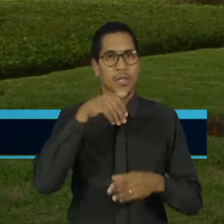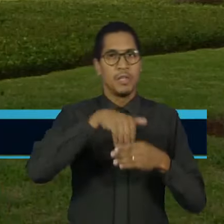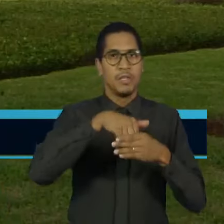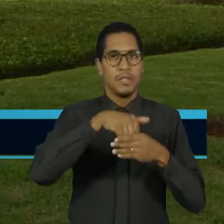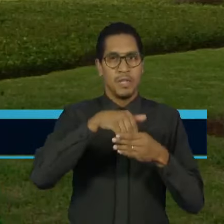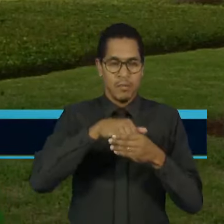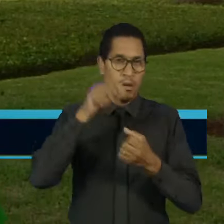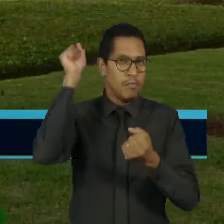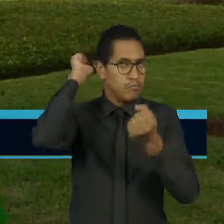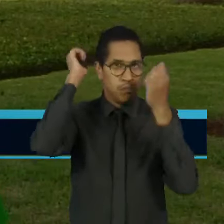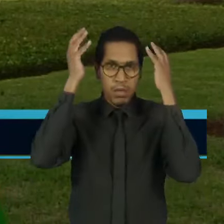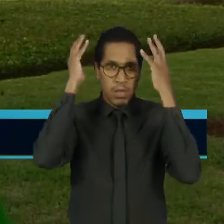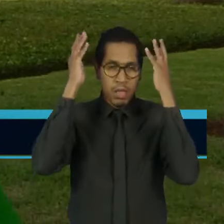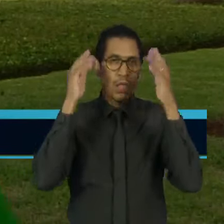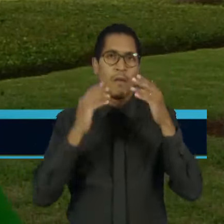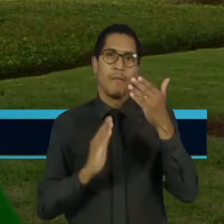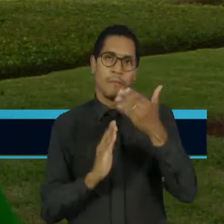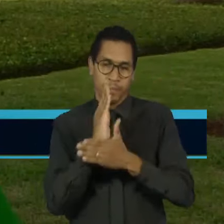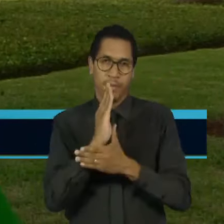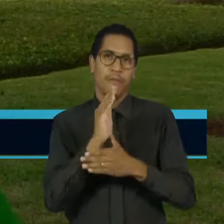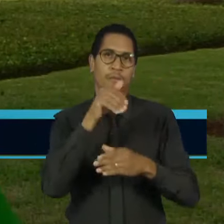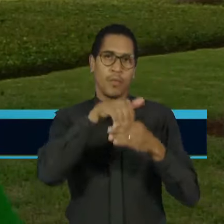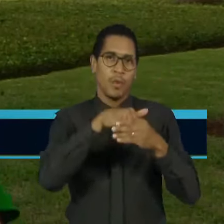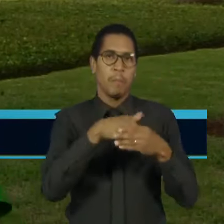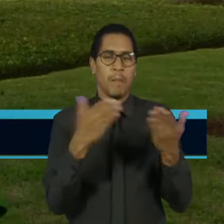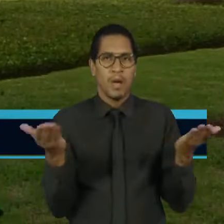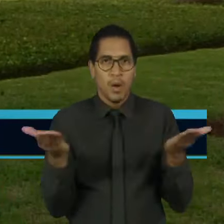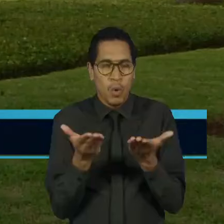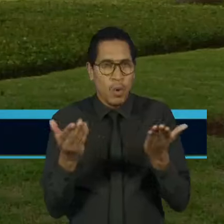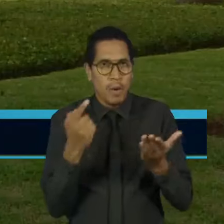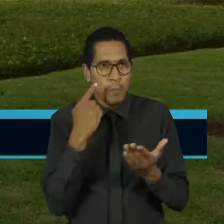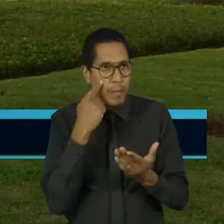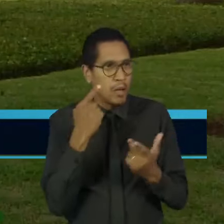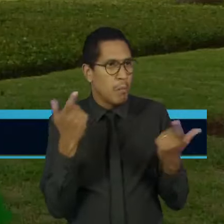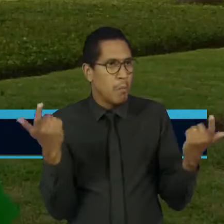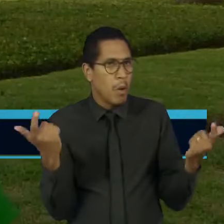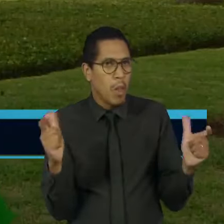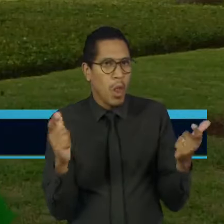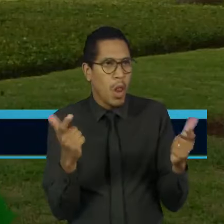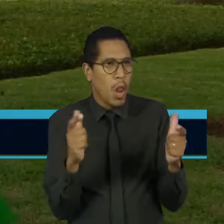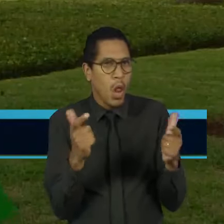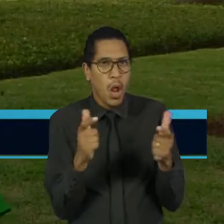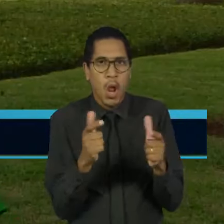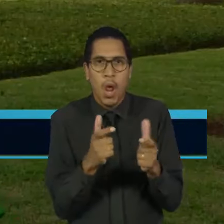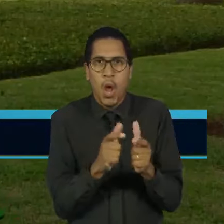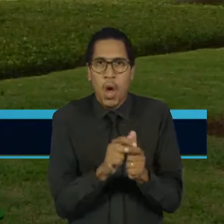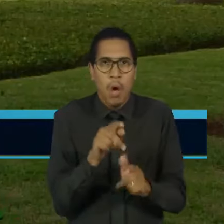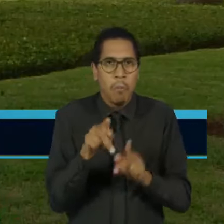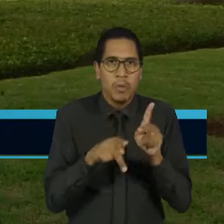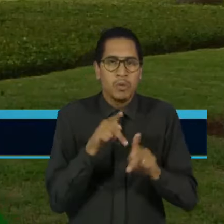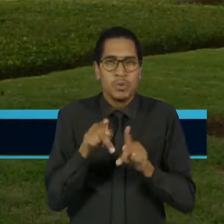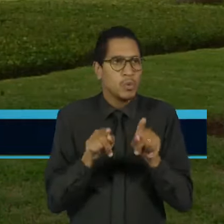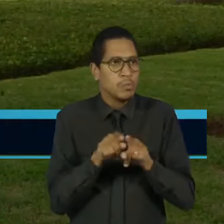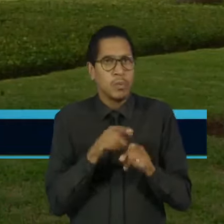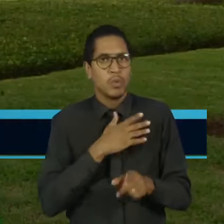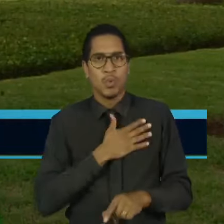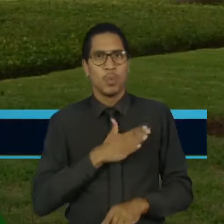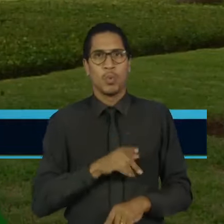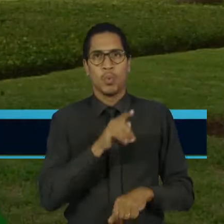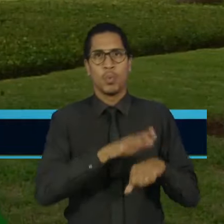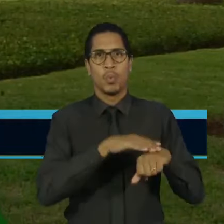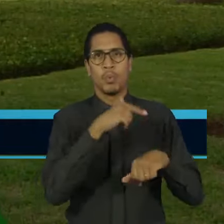milei agora está vendo despencar a popularidade é o que mostra uma pesquisa feita entre os dias 25 e